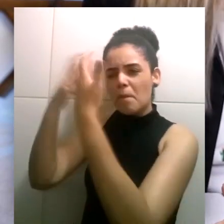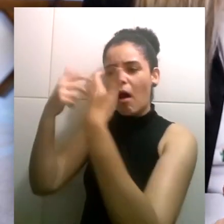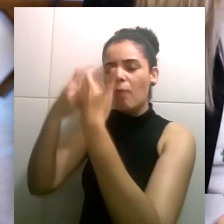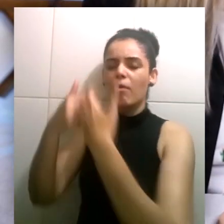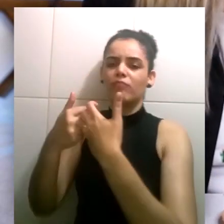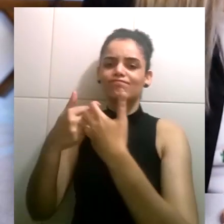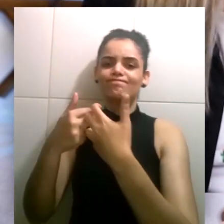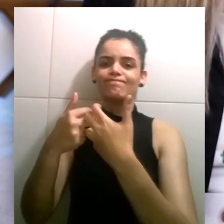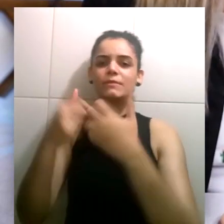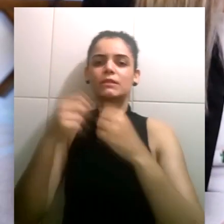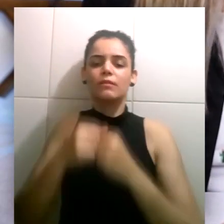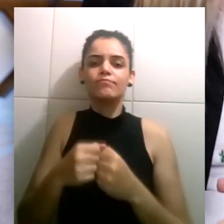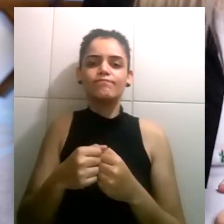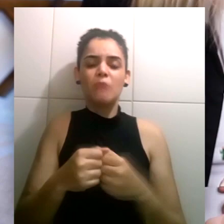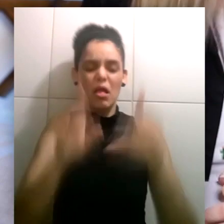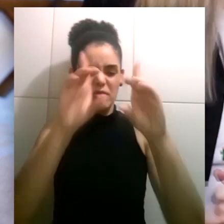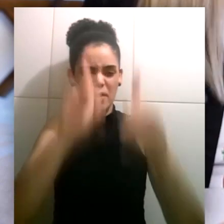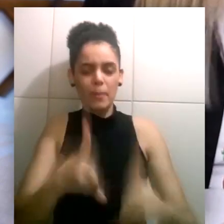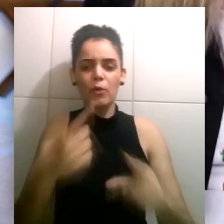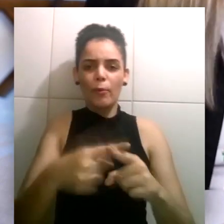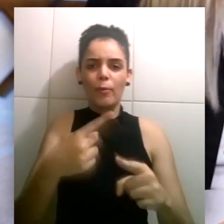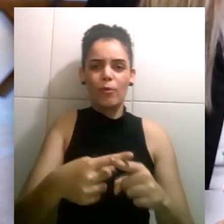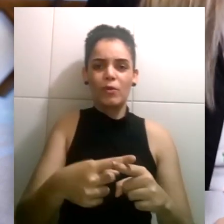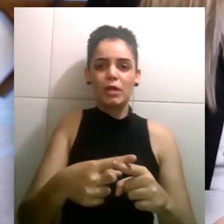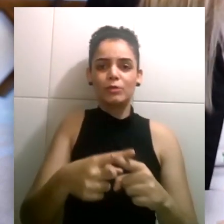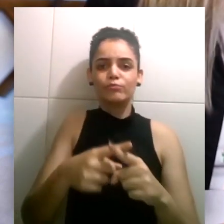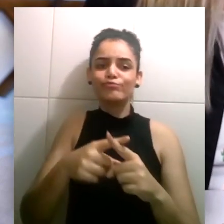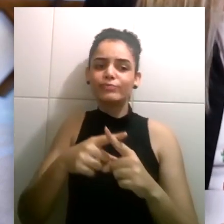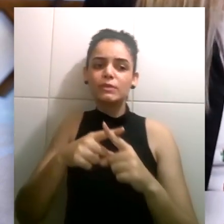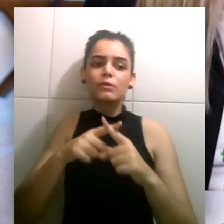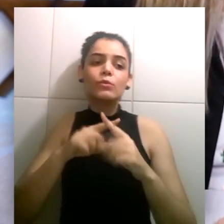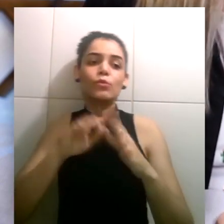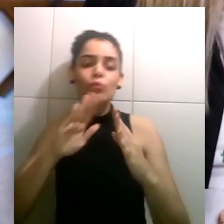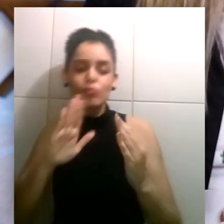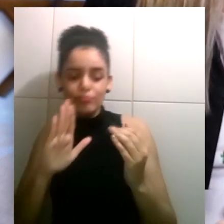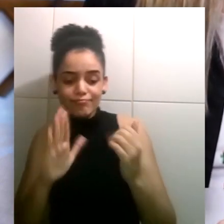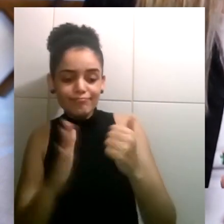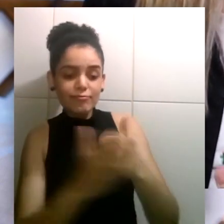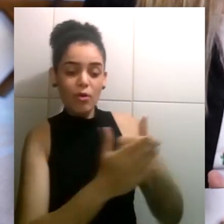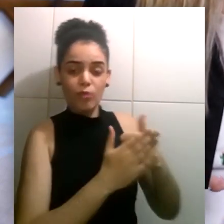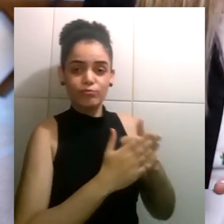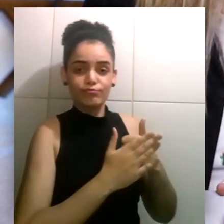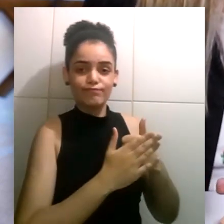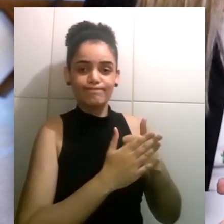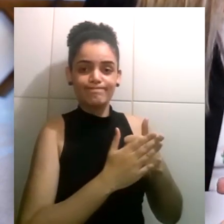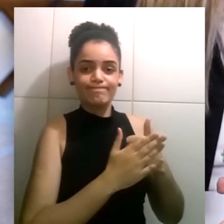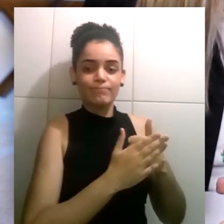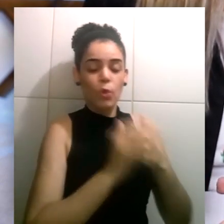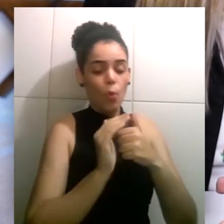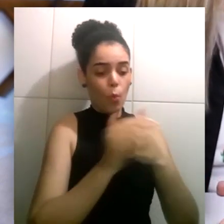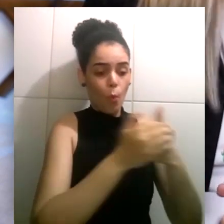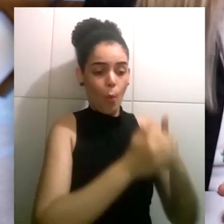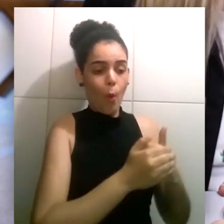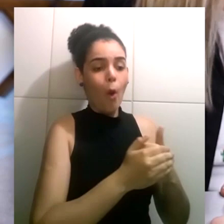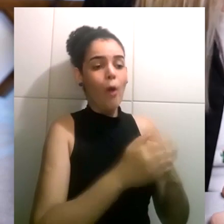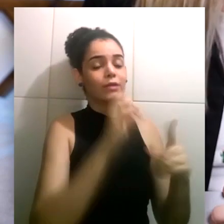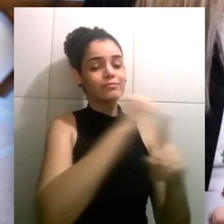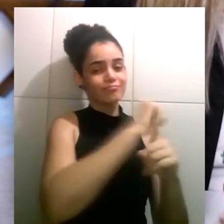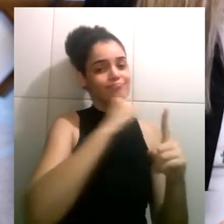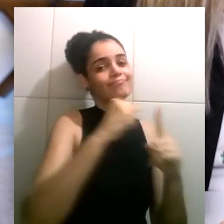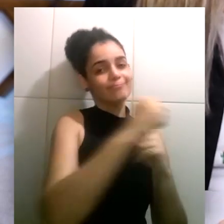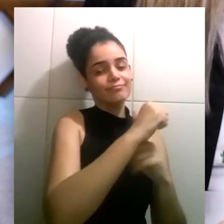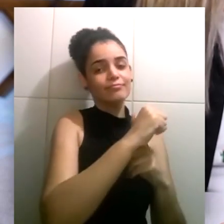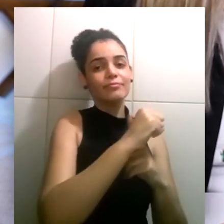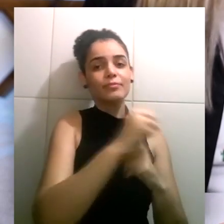social, né? Ele tem essa capacidade de trazer depressão. Ou não, né? Ou a gente se consolar no Senhor, Uhum. mesmo que a gente